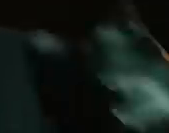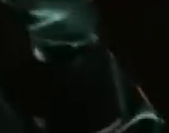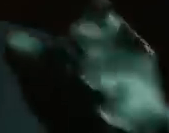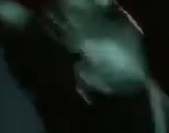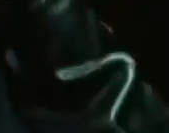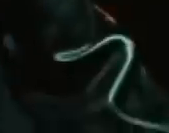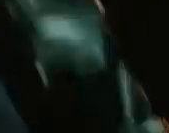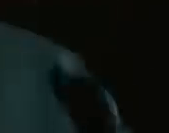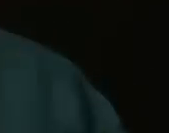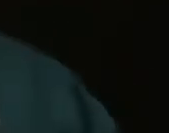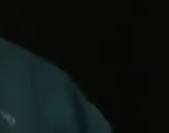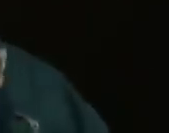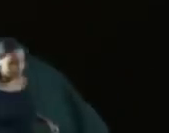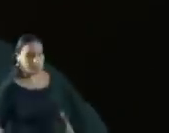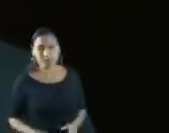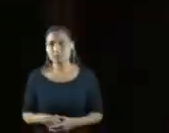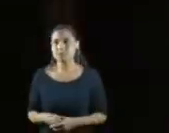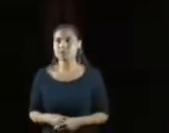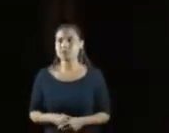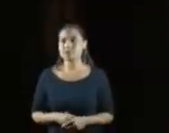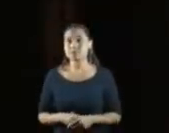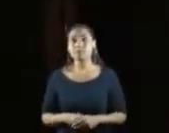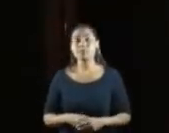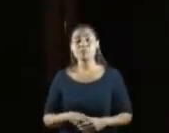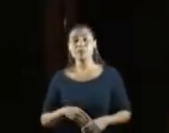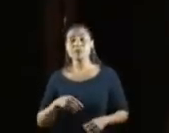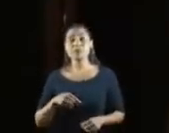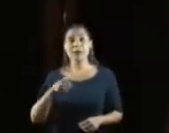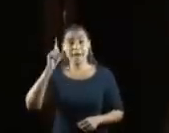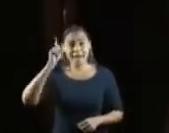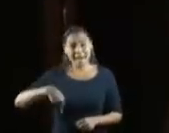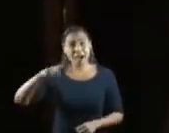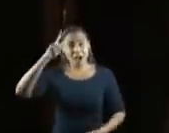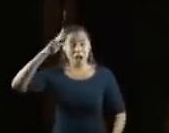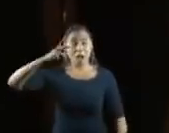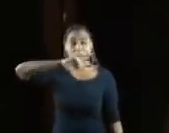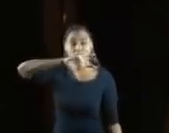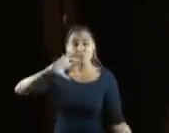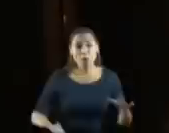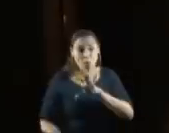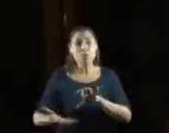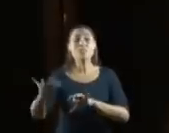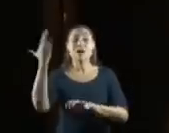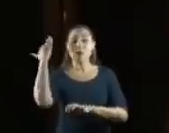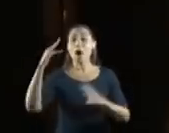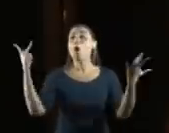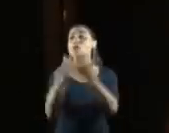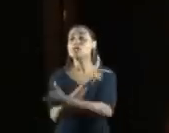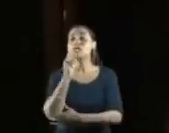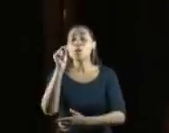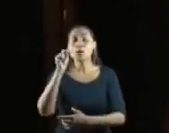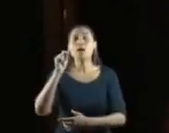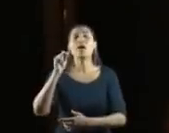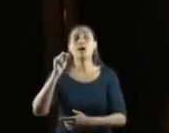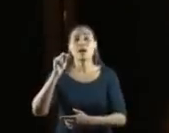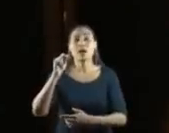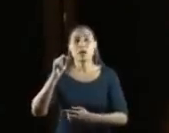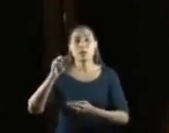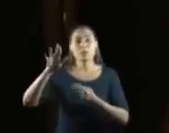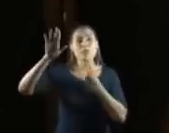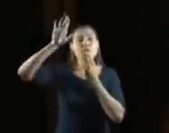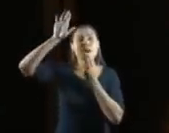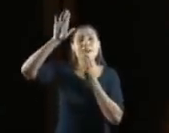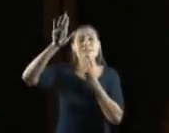início da Revolução dos Cravos, uma revolução que pôs abaixo a ditadura fascista em